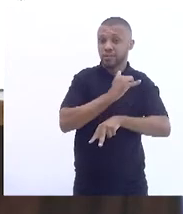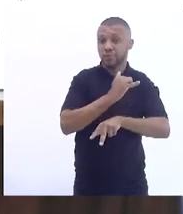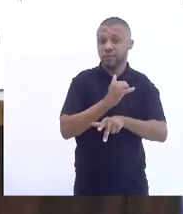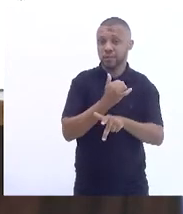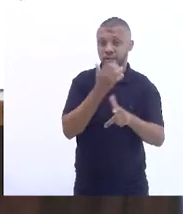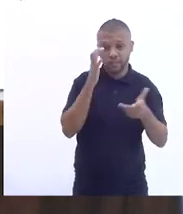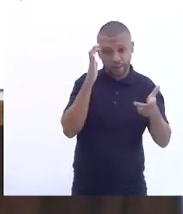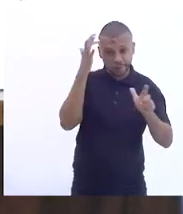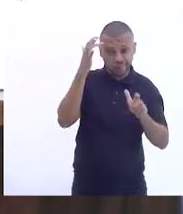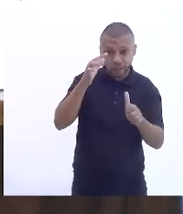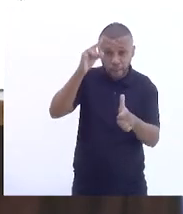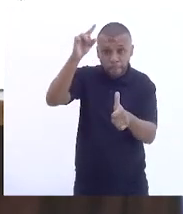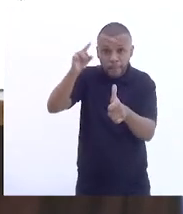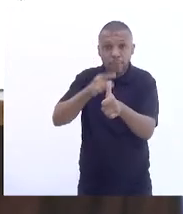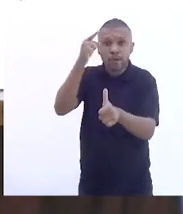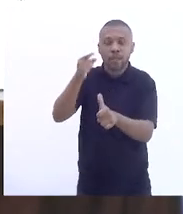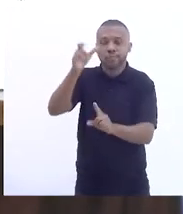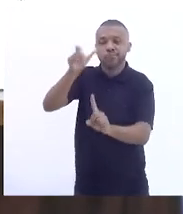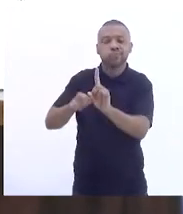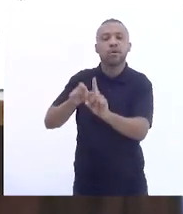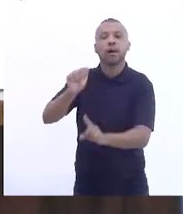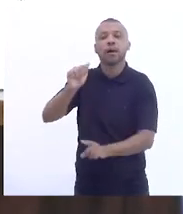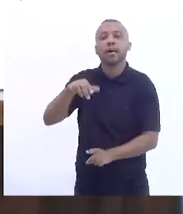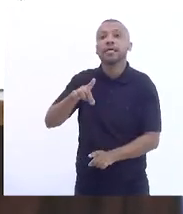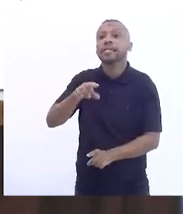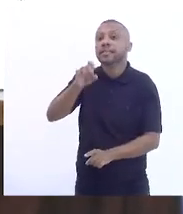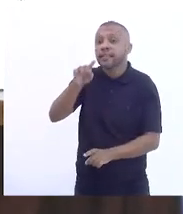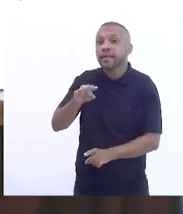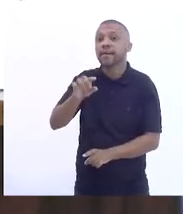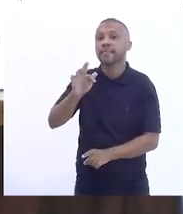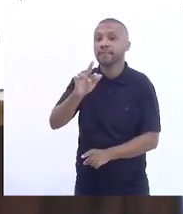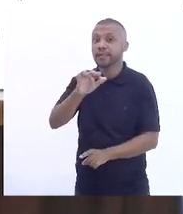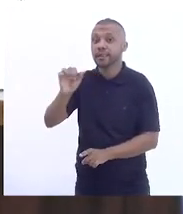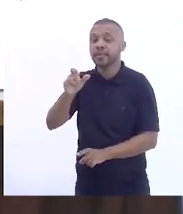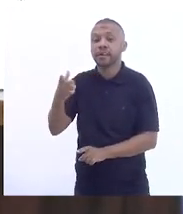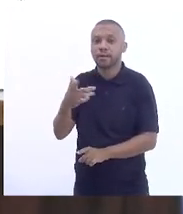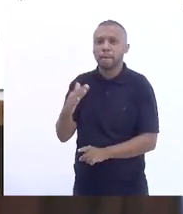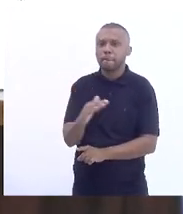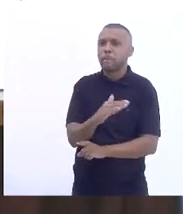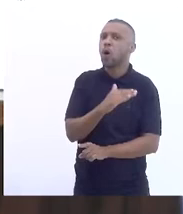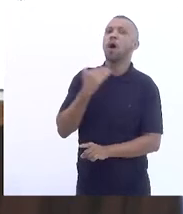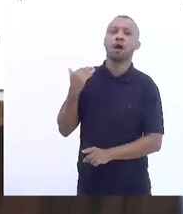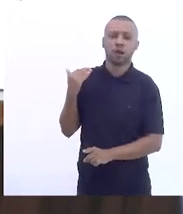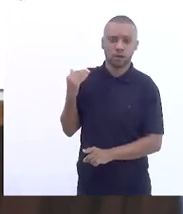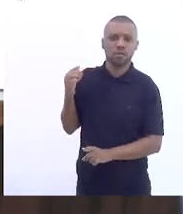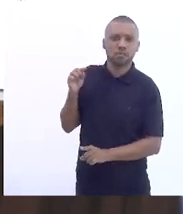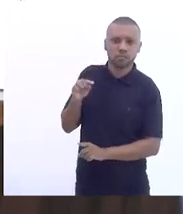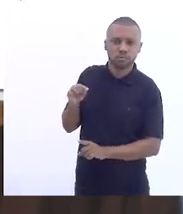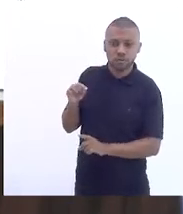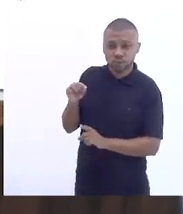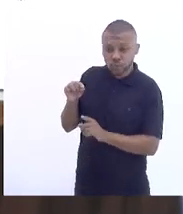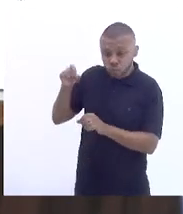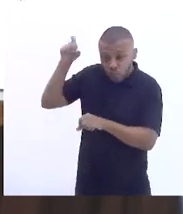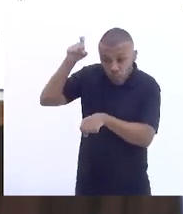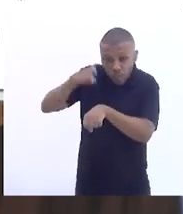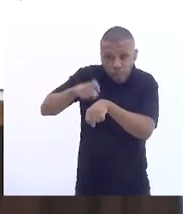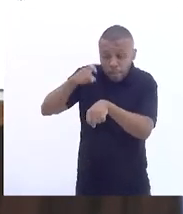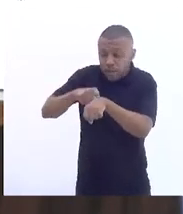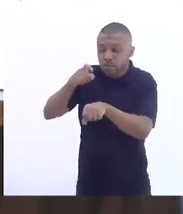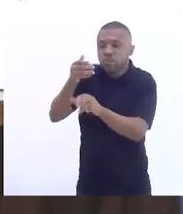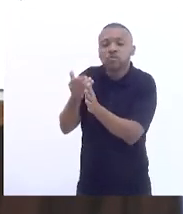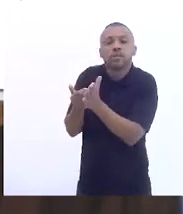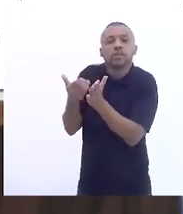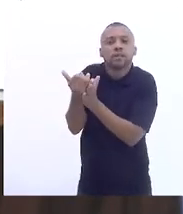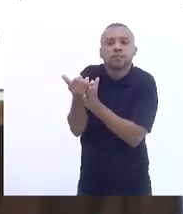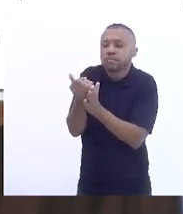falamos da primeira delas André Frias que foi vitimado ainda na entrada da favela